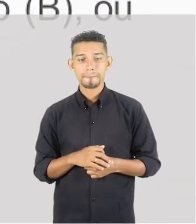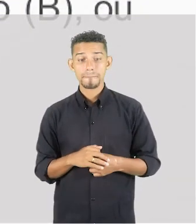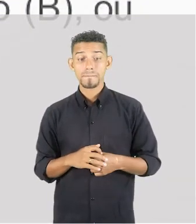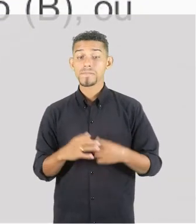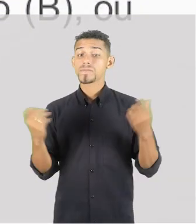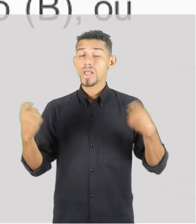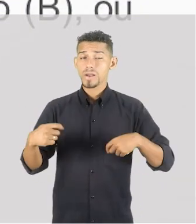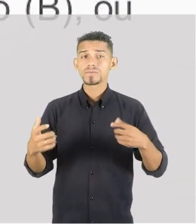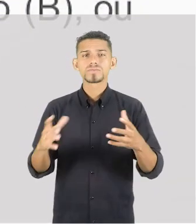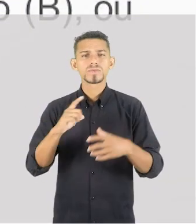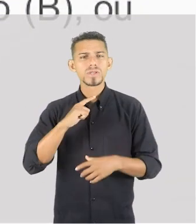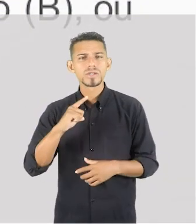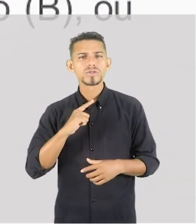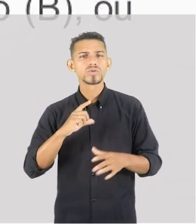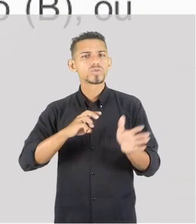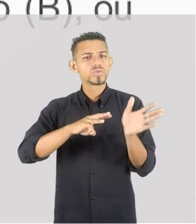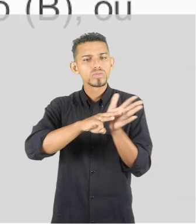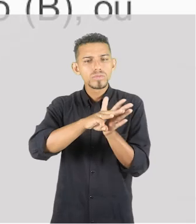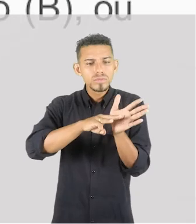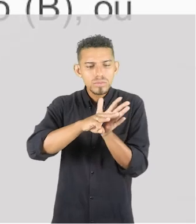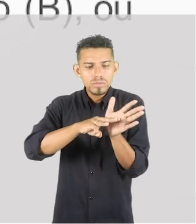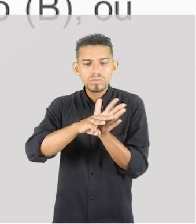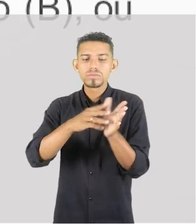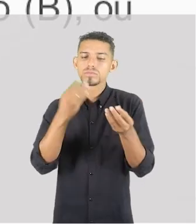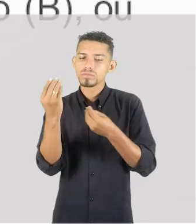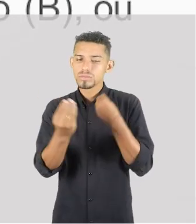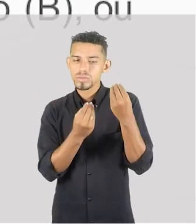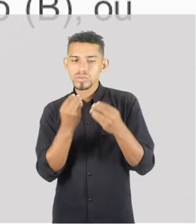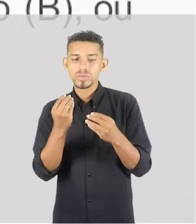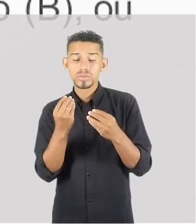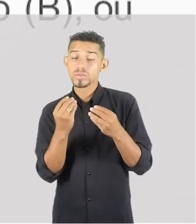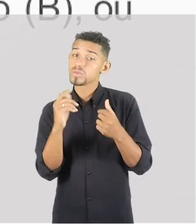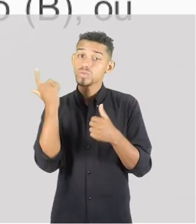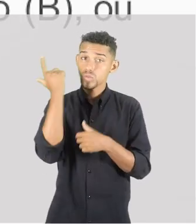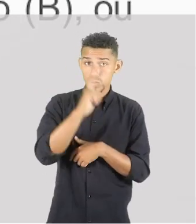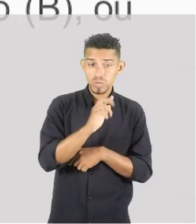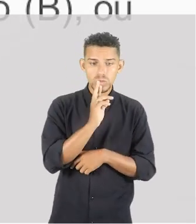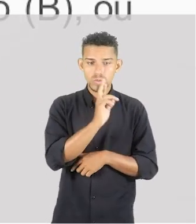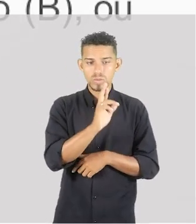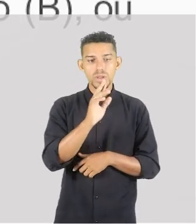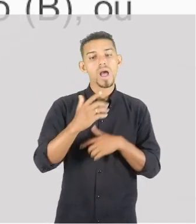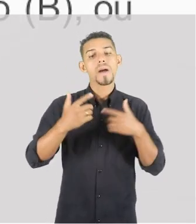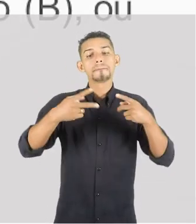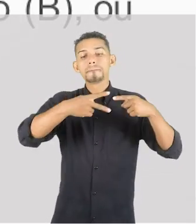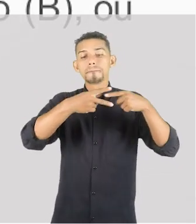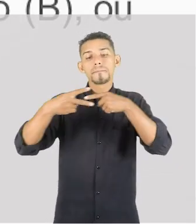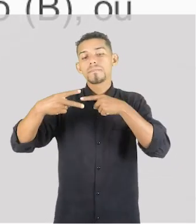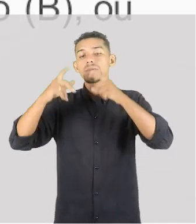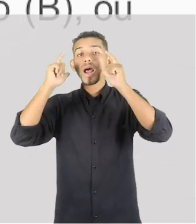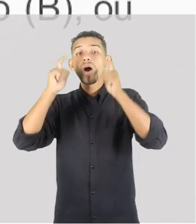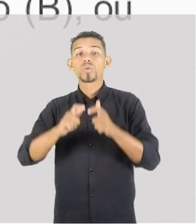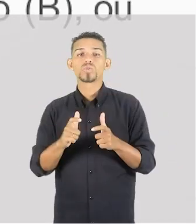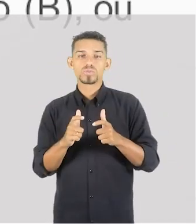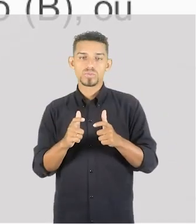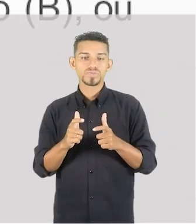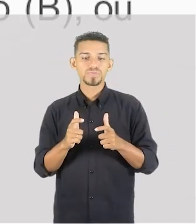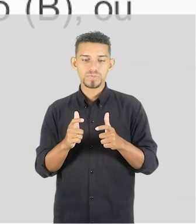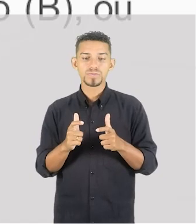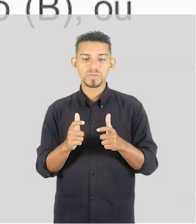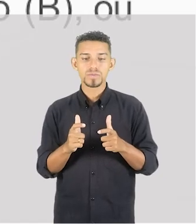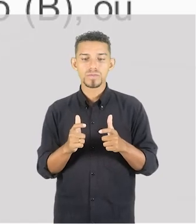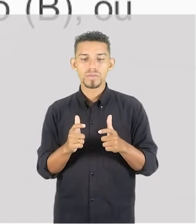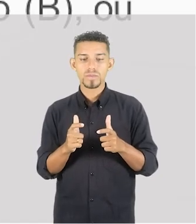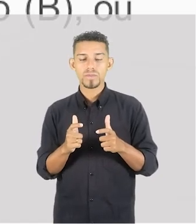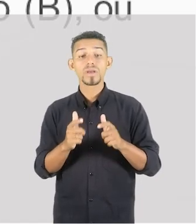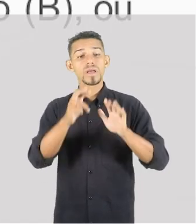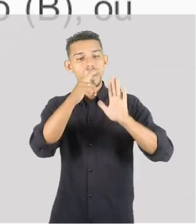a maneira, o método para calcular, para definir para onde a força está apontando. Tá?